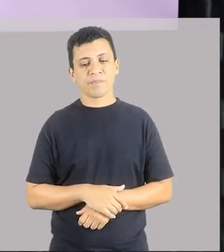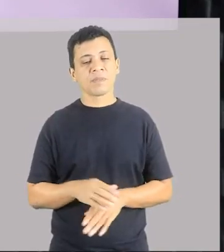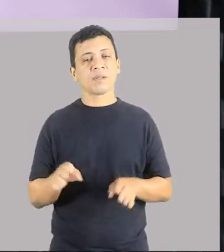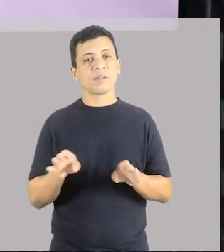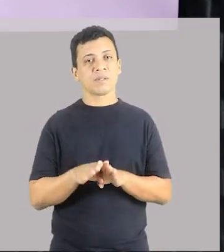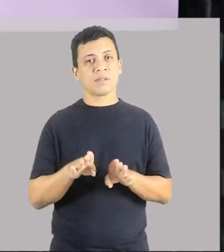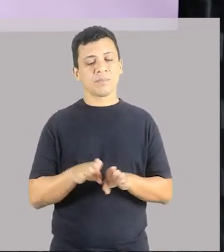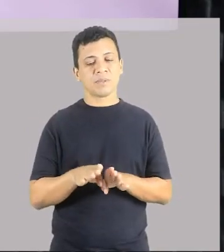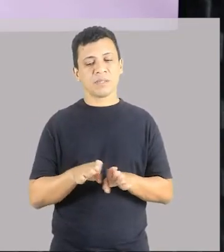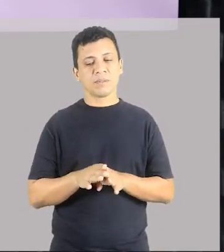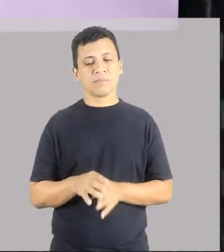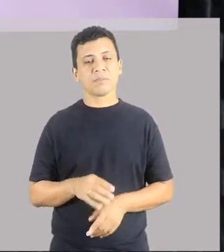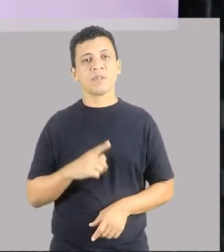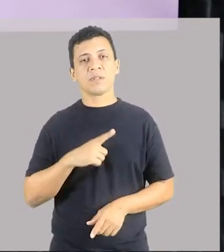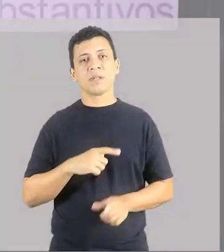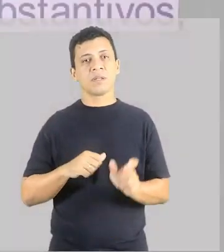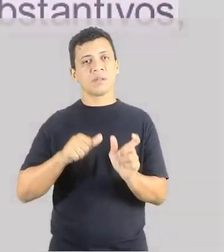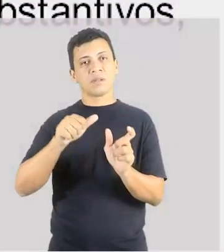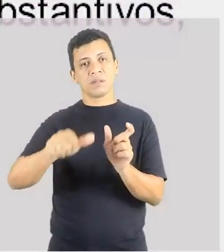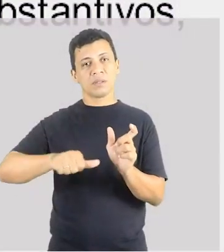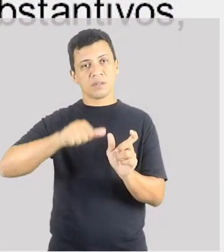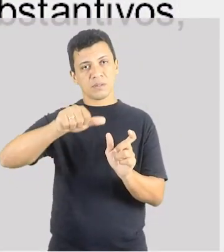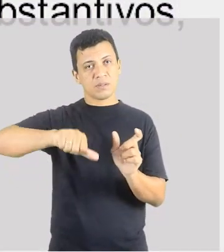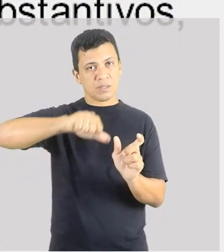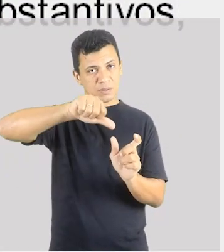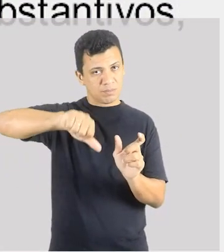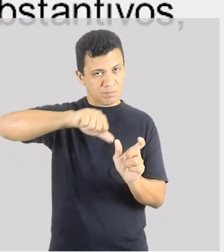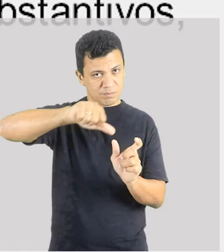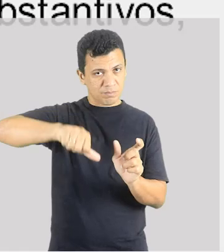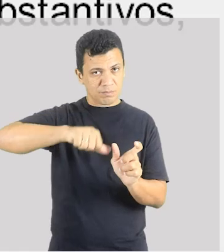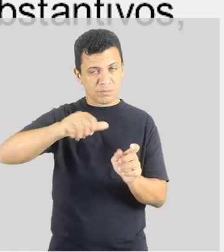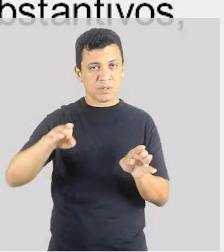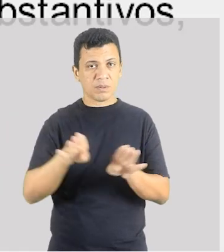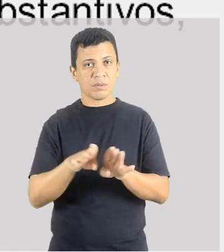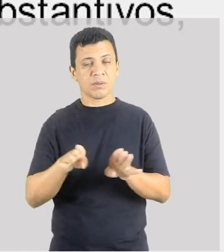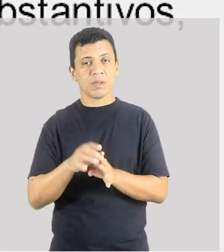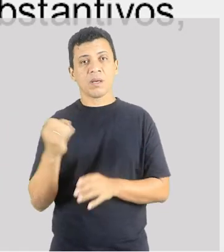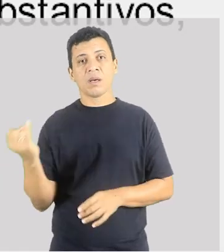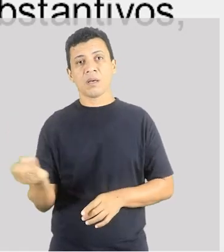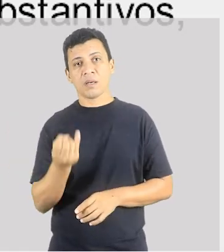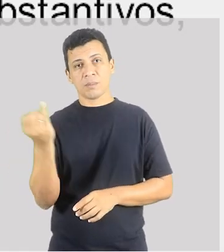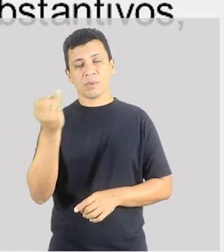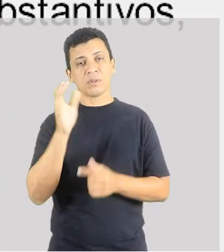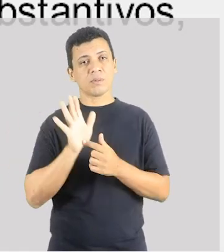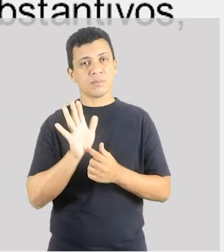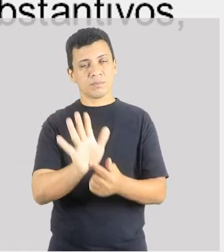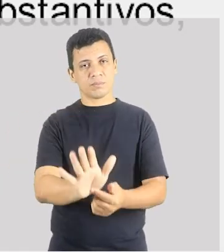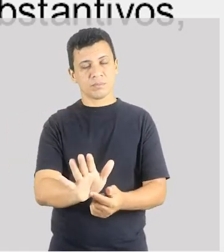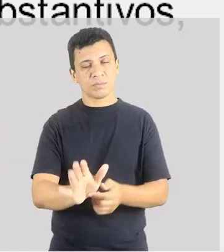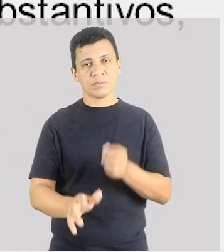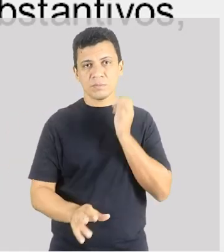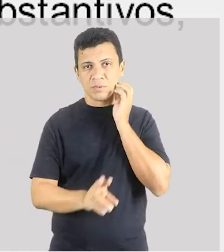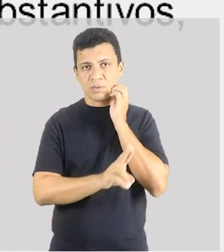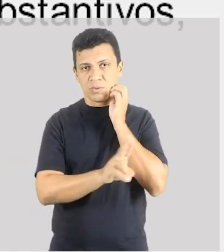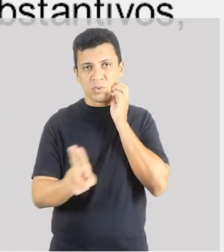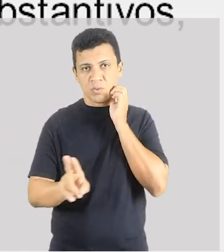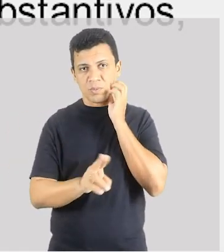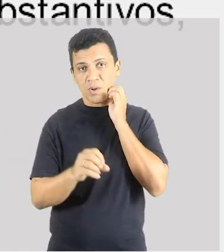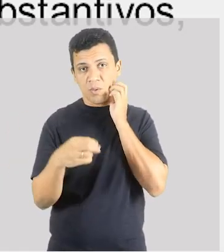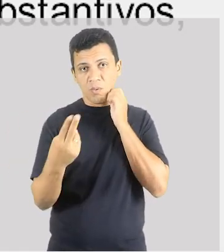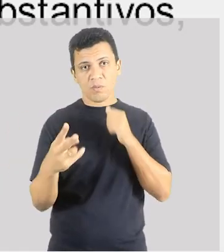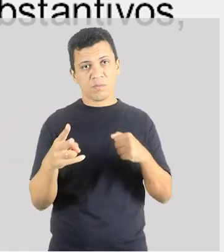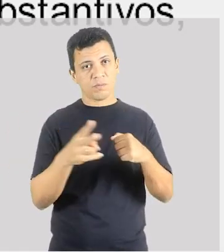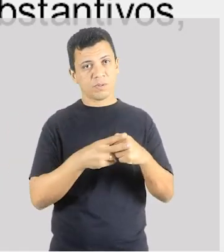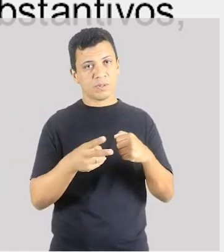na sequência as desinências que são elementos importantes na na indicação de flexões de nomes ou de verbos